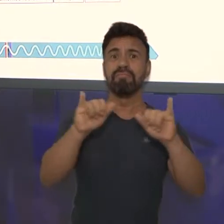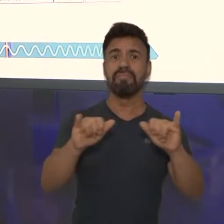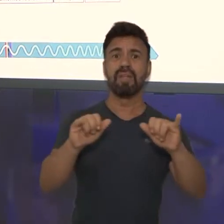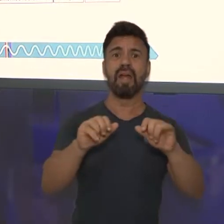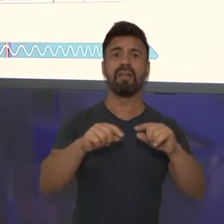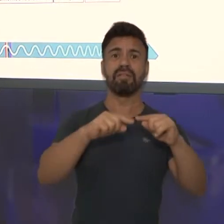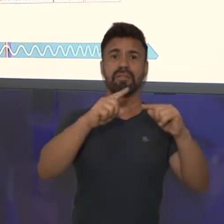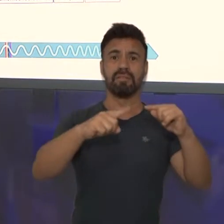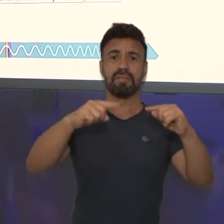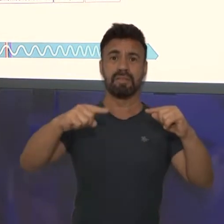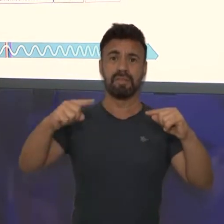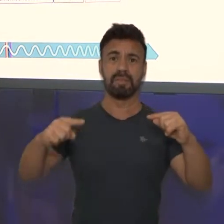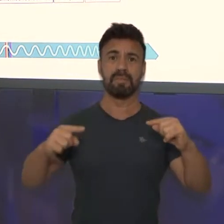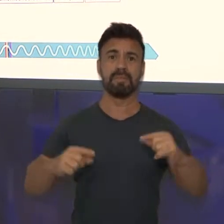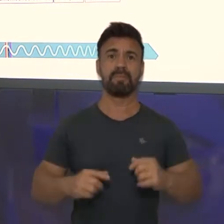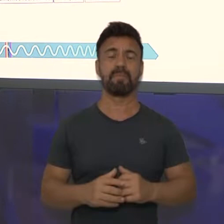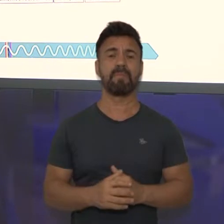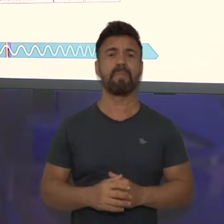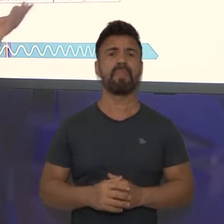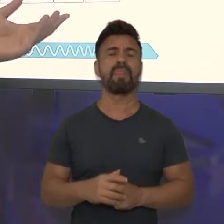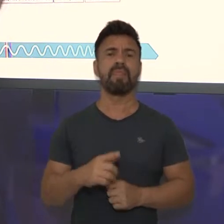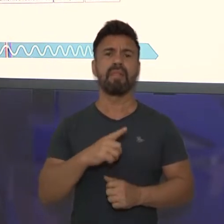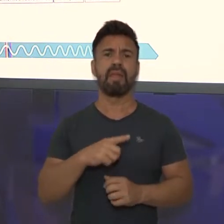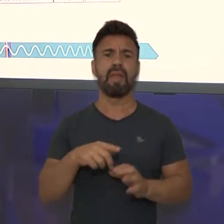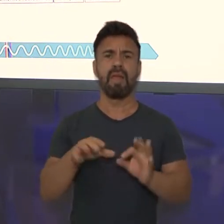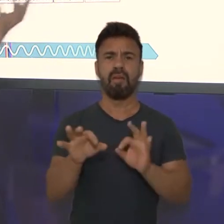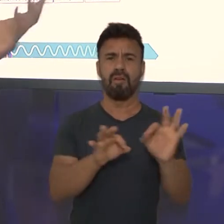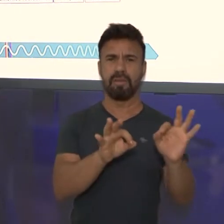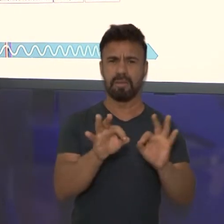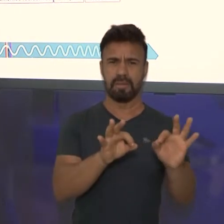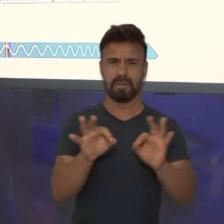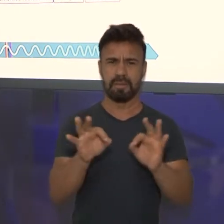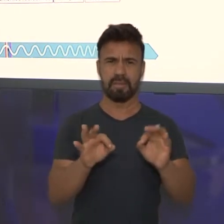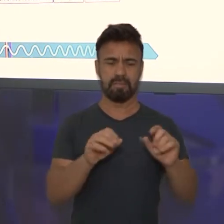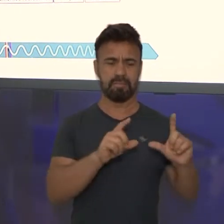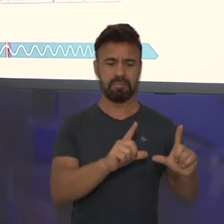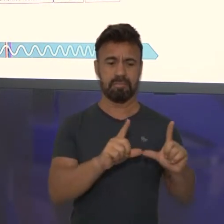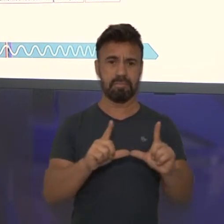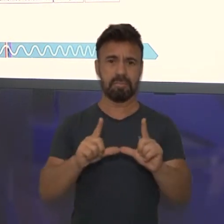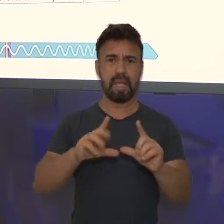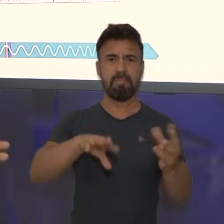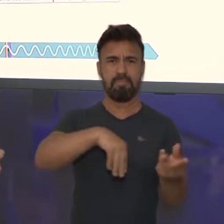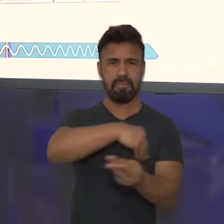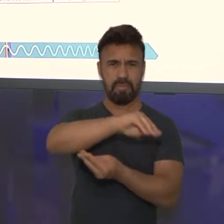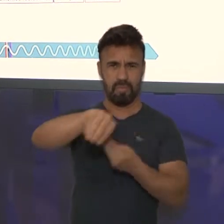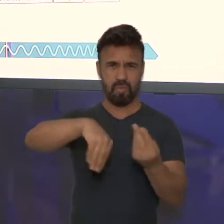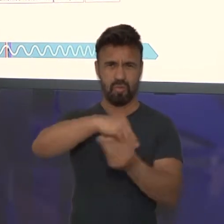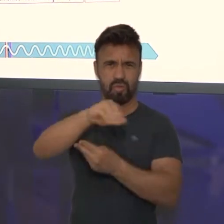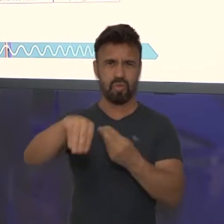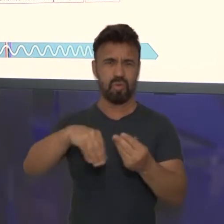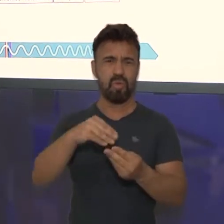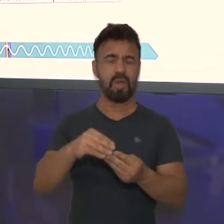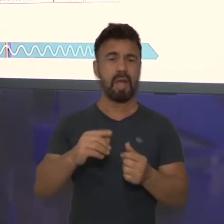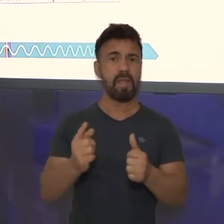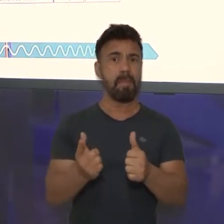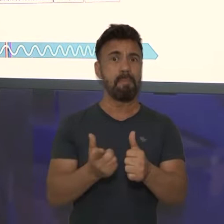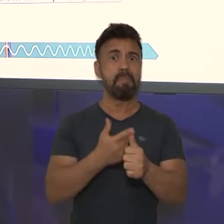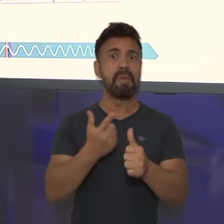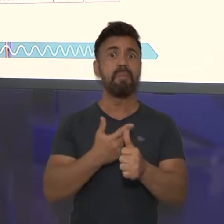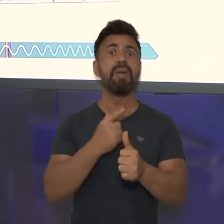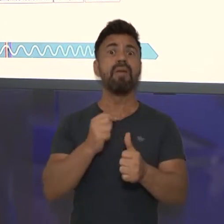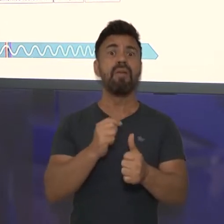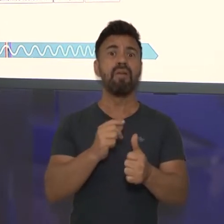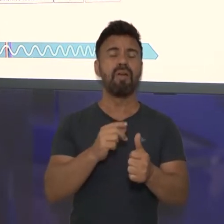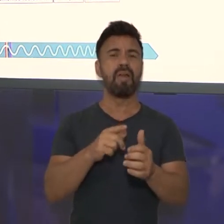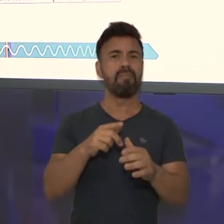ondas eletromagnéticas, tá? Então, eles estão organizados aqui de maneira misturada e a nossa primeira função